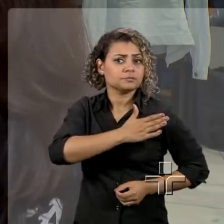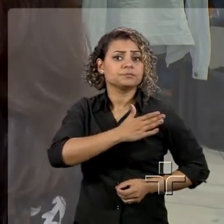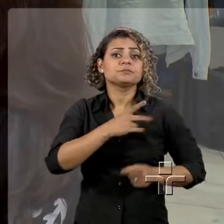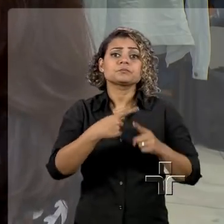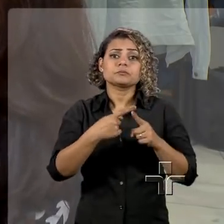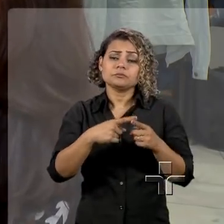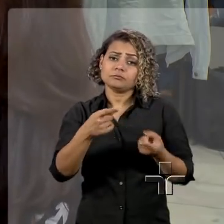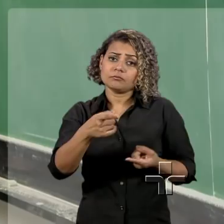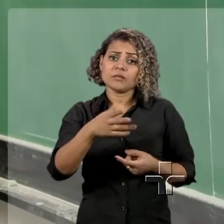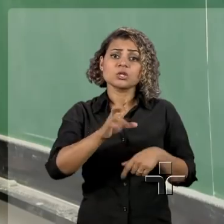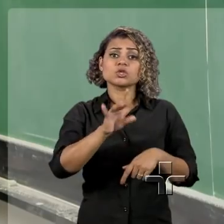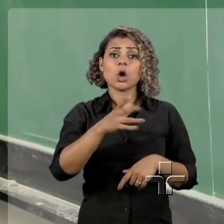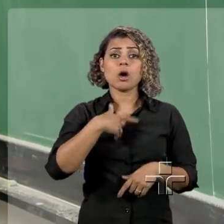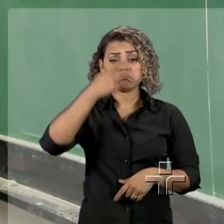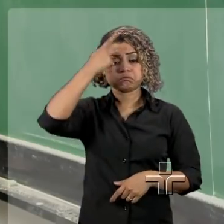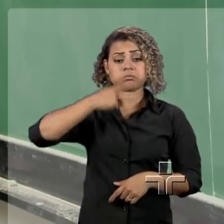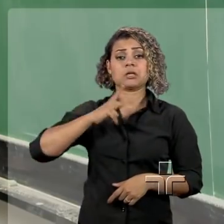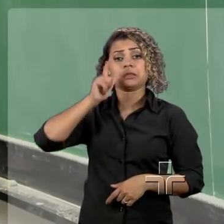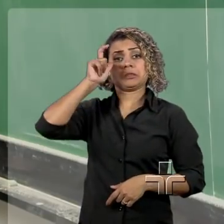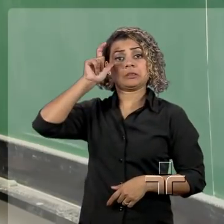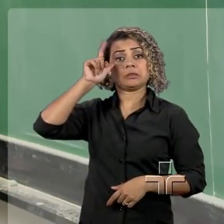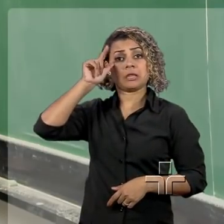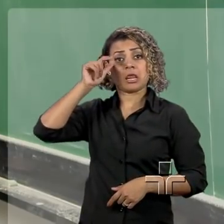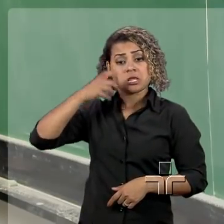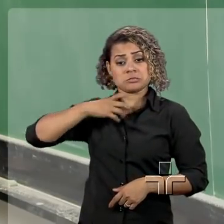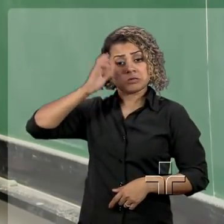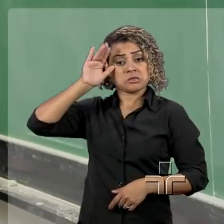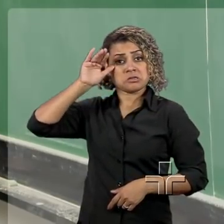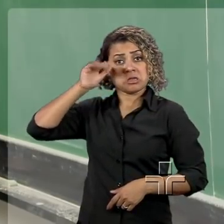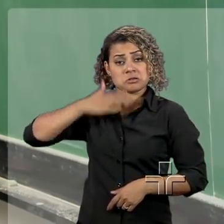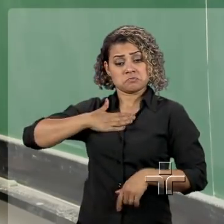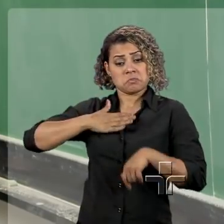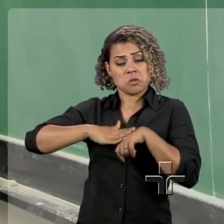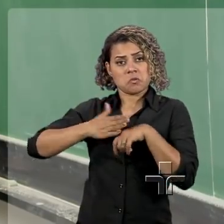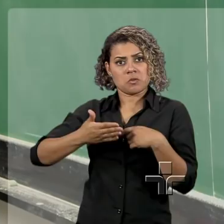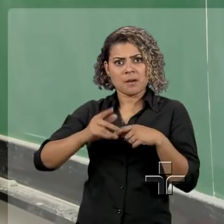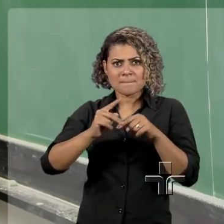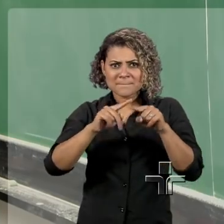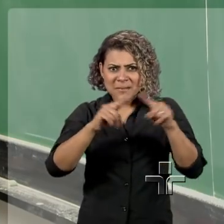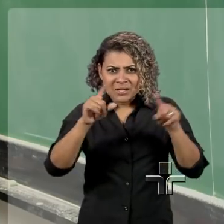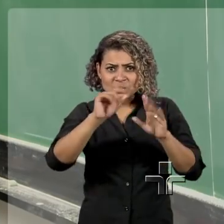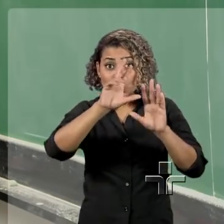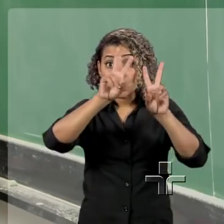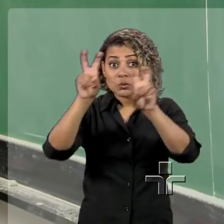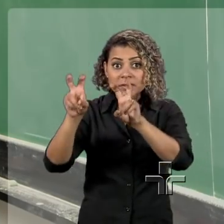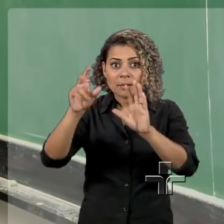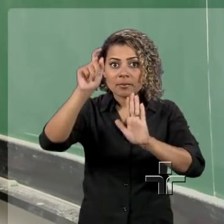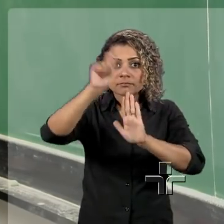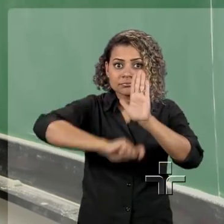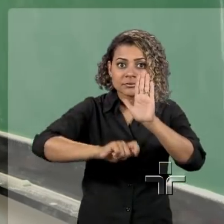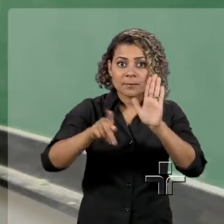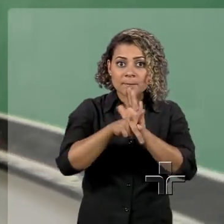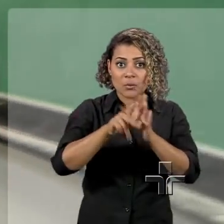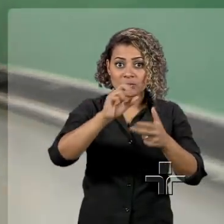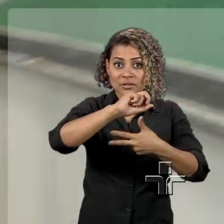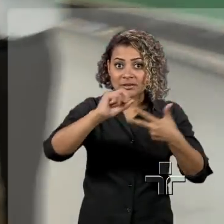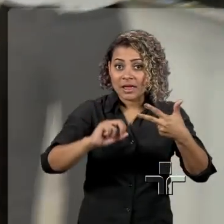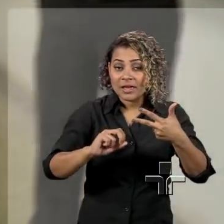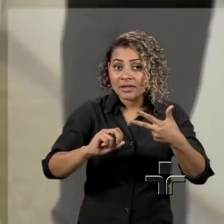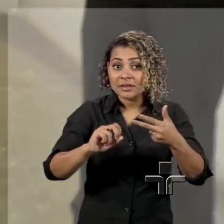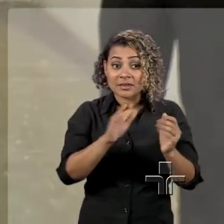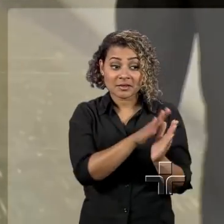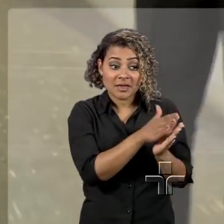só o que você quer ver. Se tem um aspecto em que todos concordam é que o tema da redação do Enem deste ano, mais do que na lousa ou